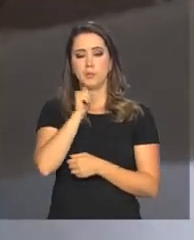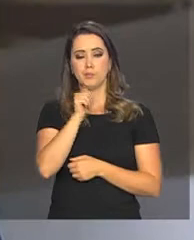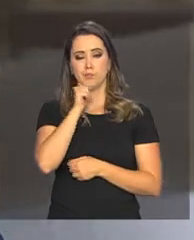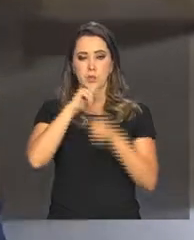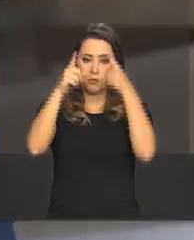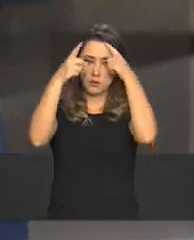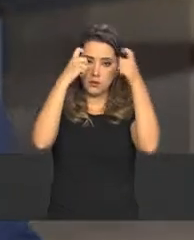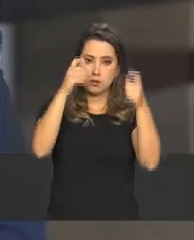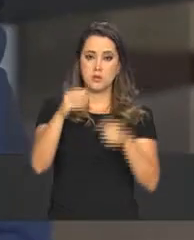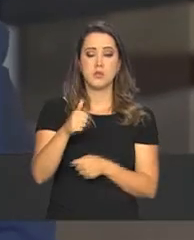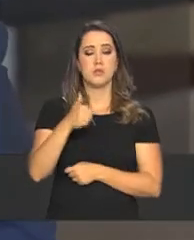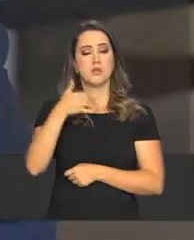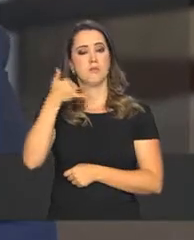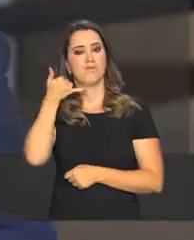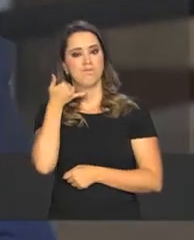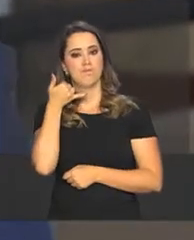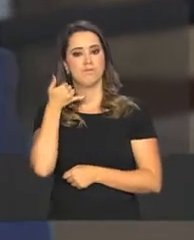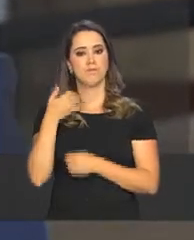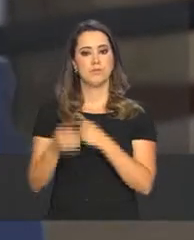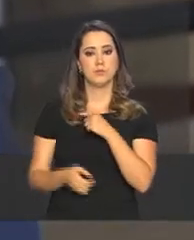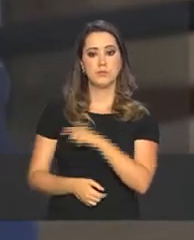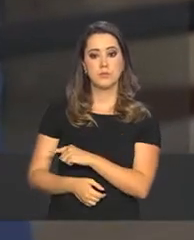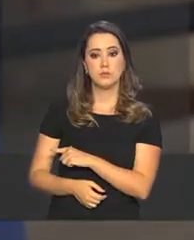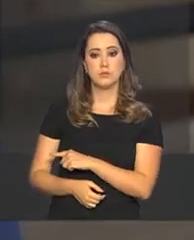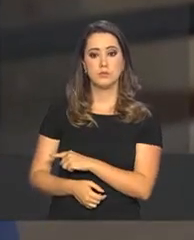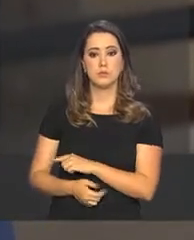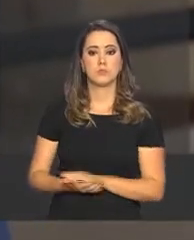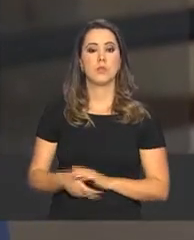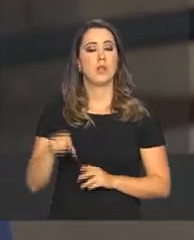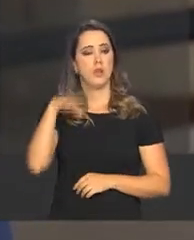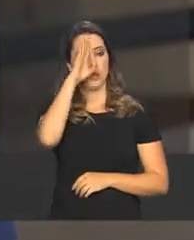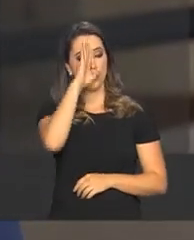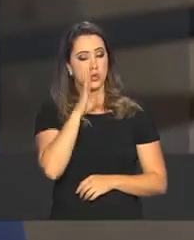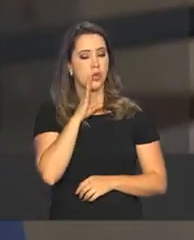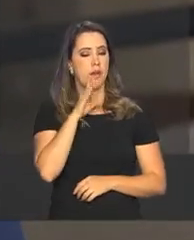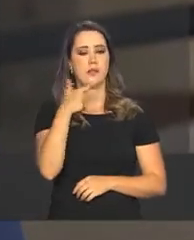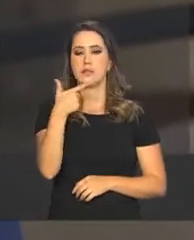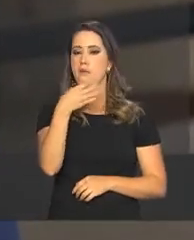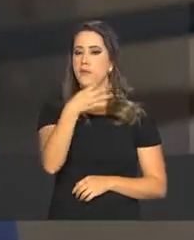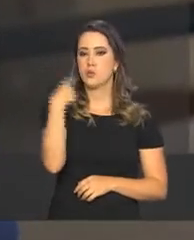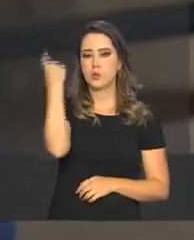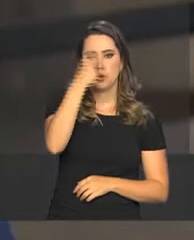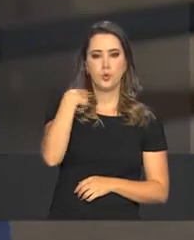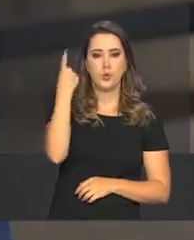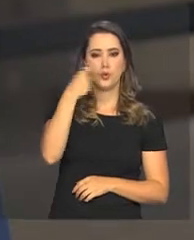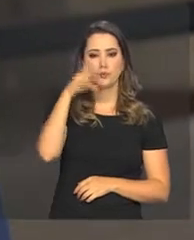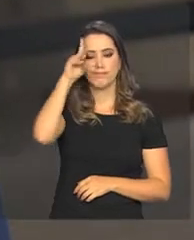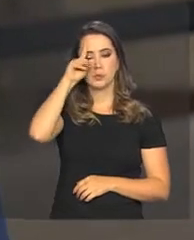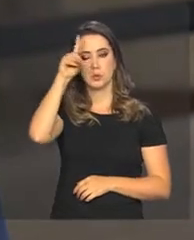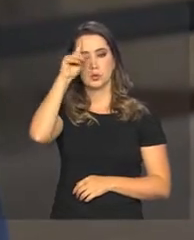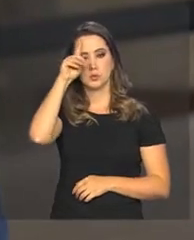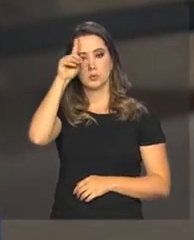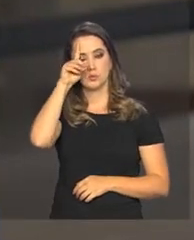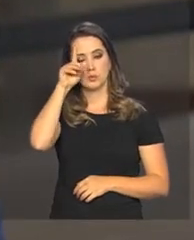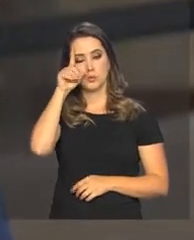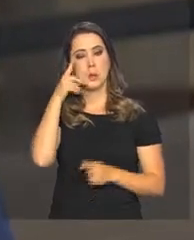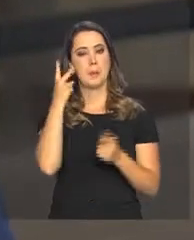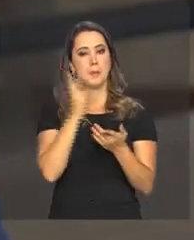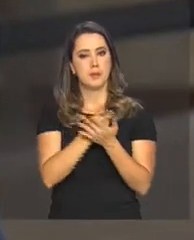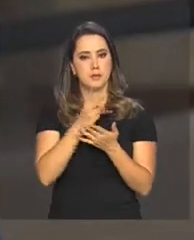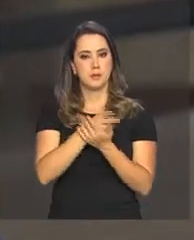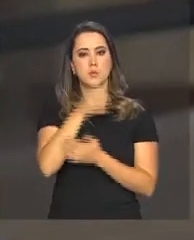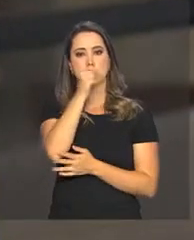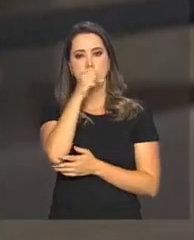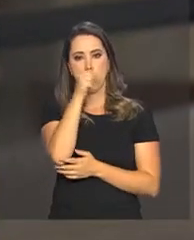o ligue 180 a ligação é gratuita ea central funciona 24 horas todos os dias inclusive finais